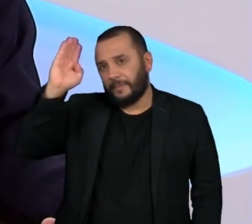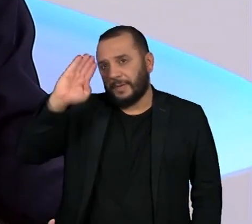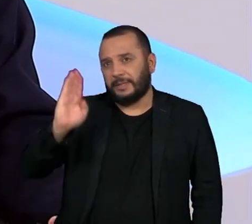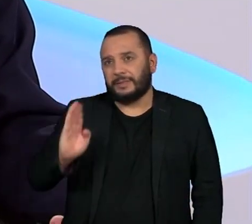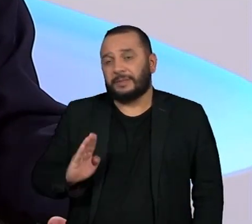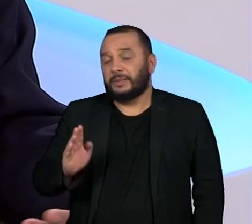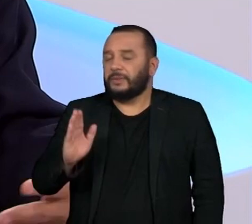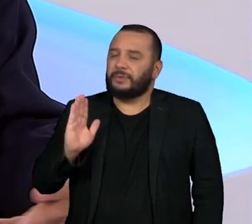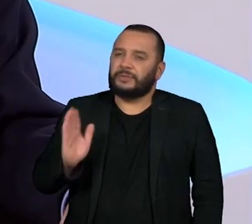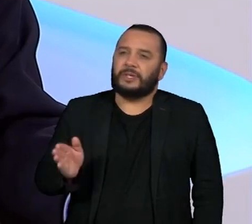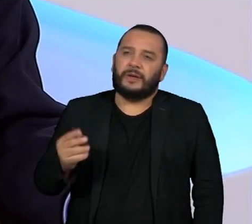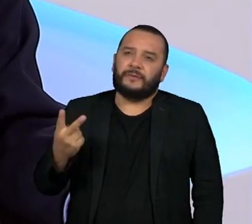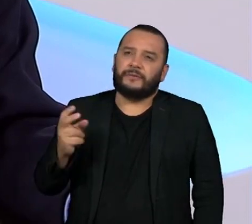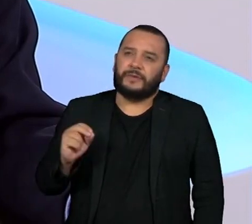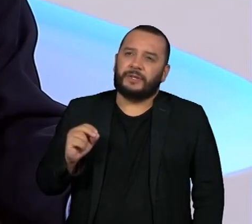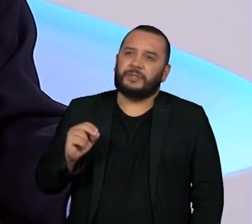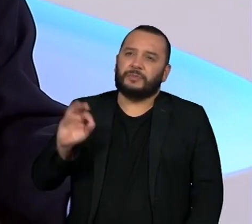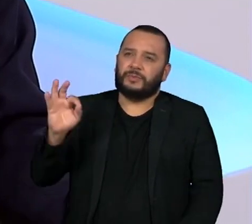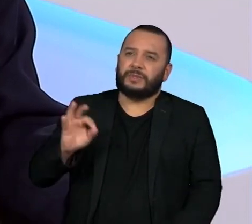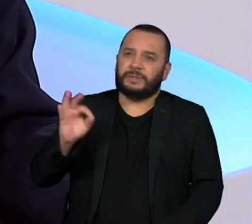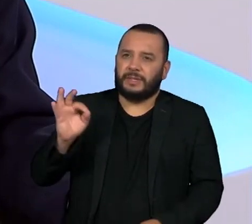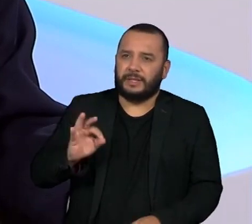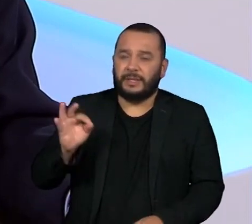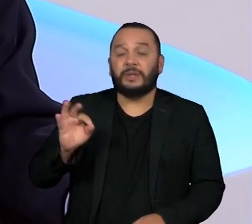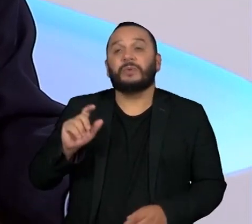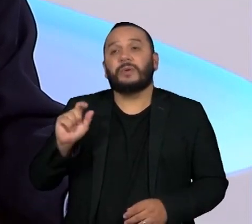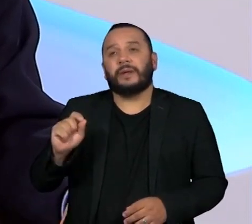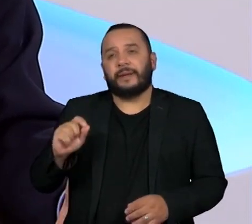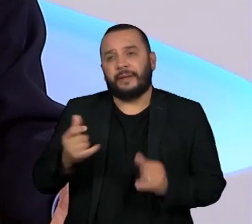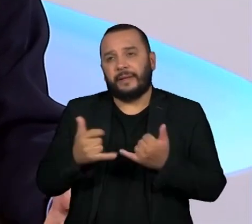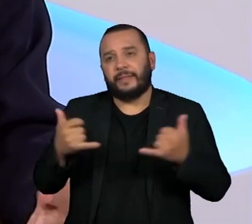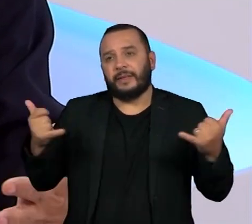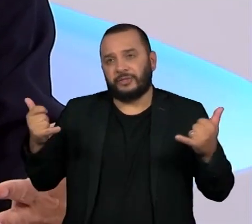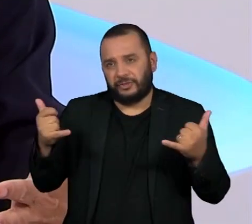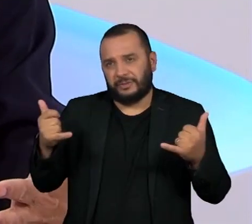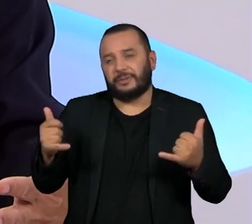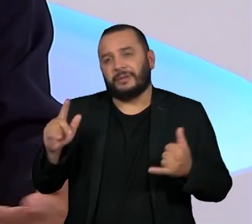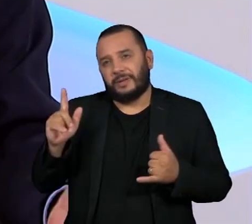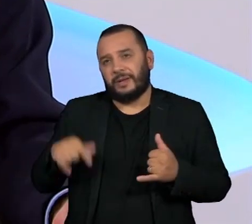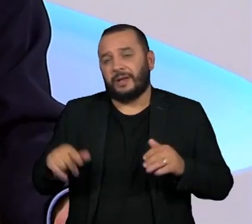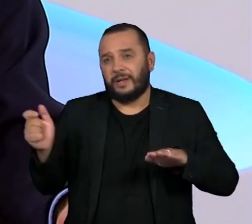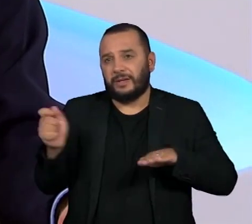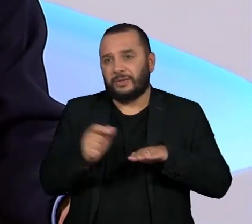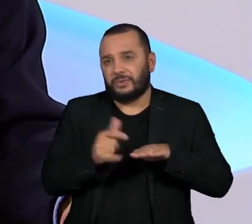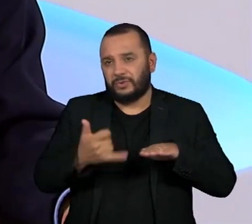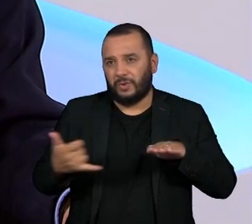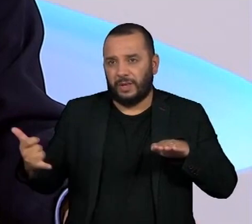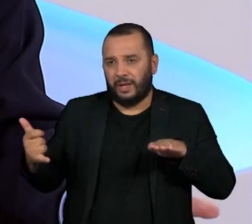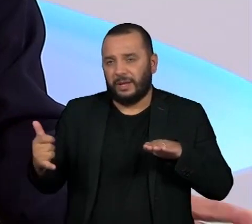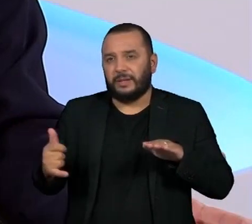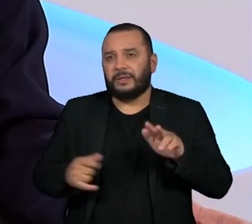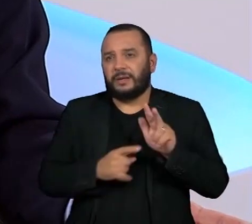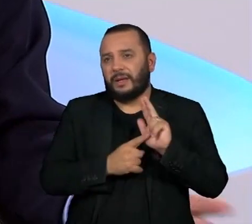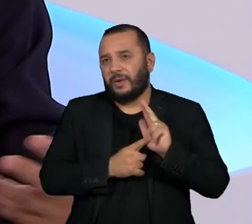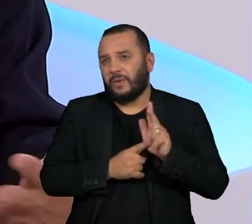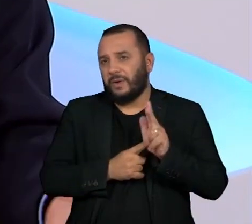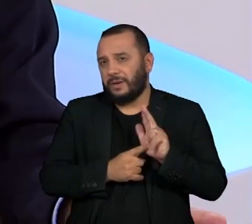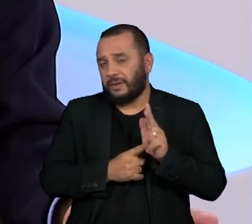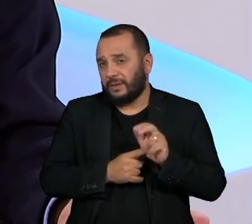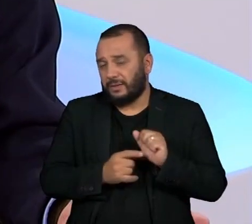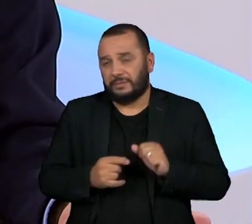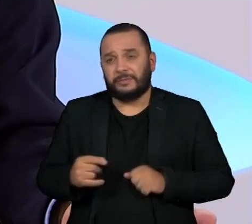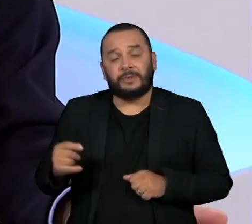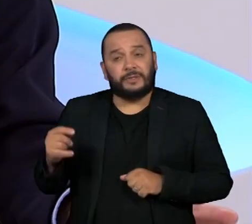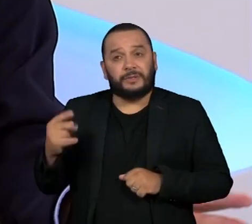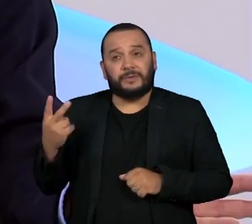de Energia Elétrica do Brasil Solar eólica né quer dizer isso foi feito em 10 anos 2010 a